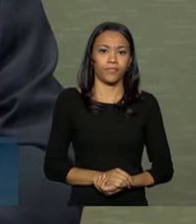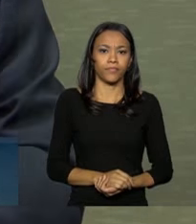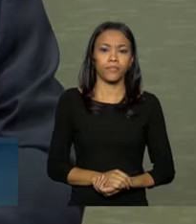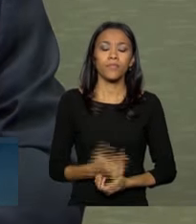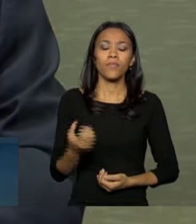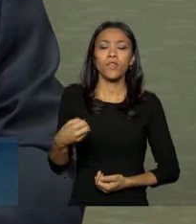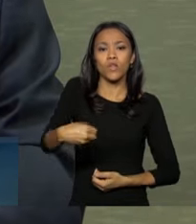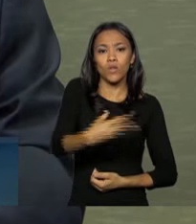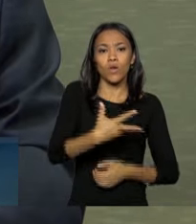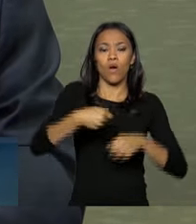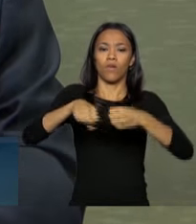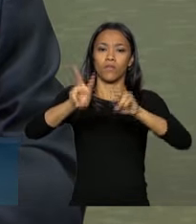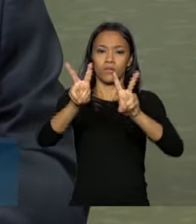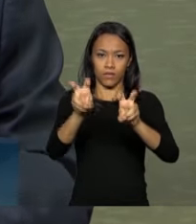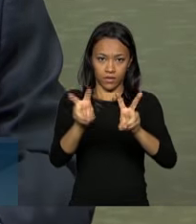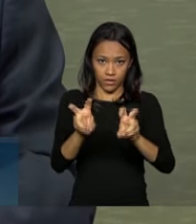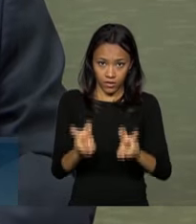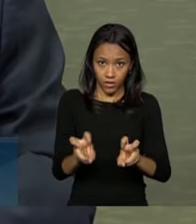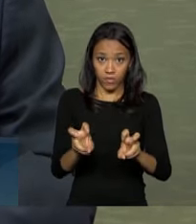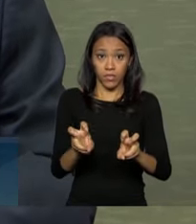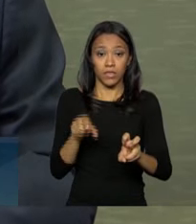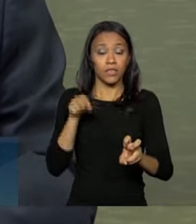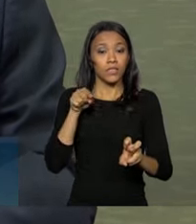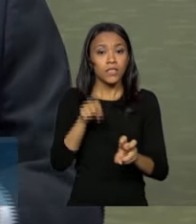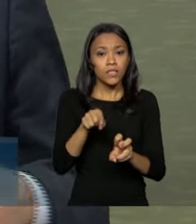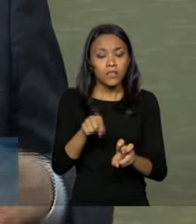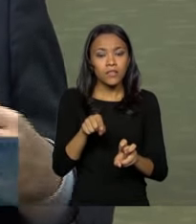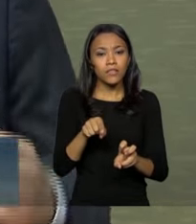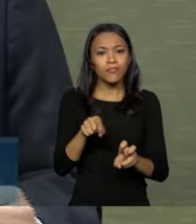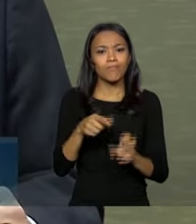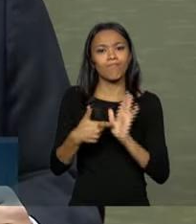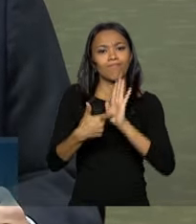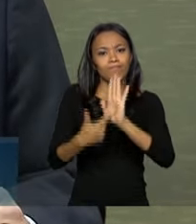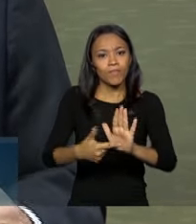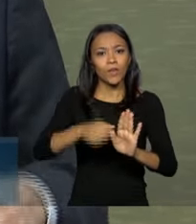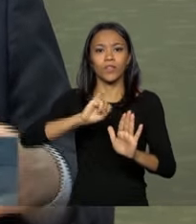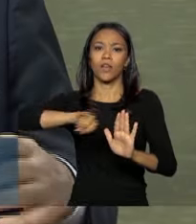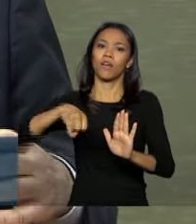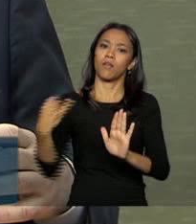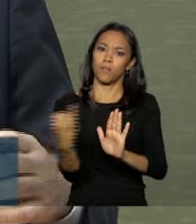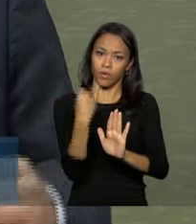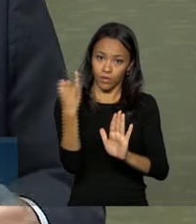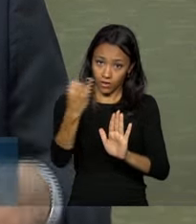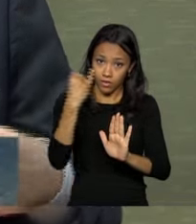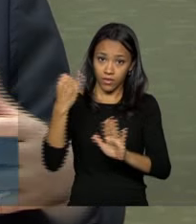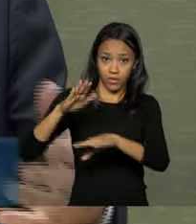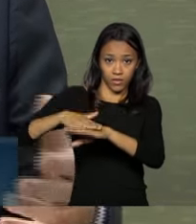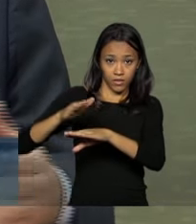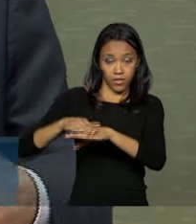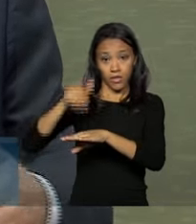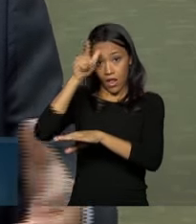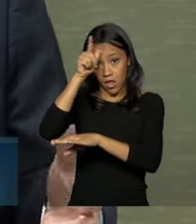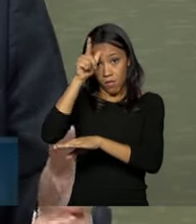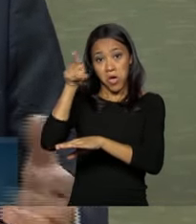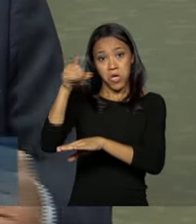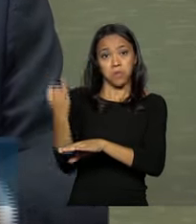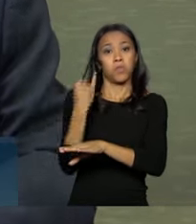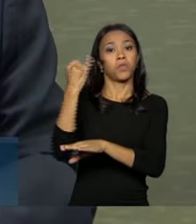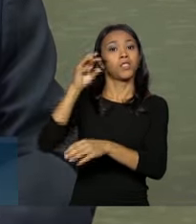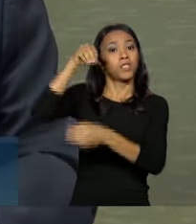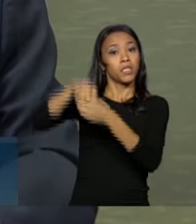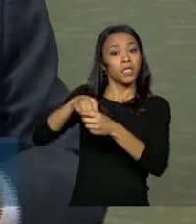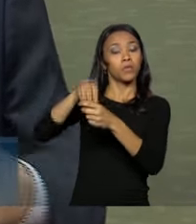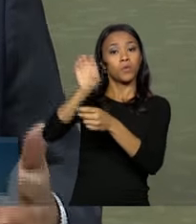temas que, digamos, refletem um pouco a importância do papel alemão dentro da Europa e o cenário